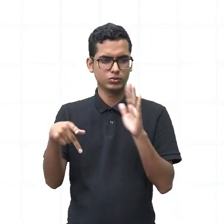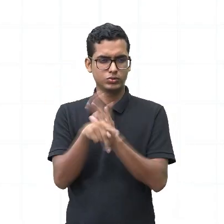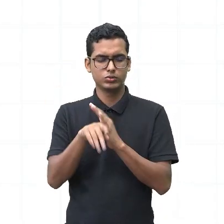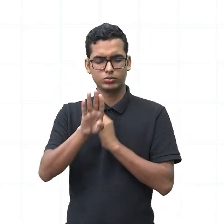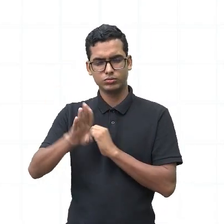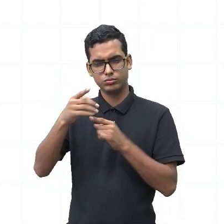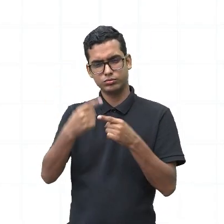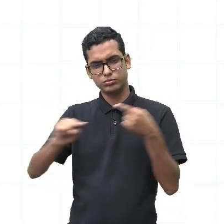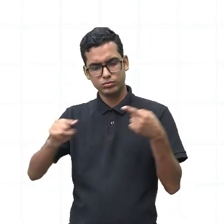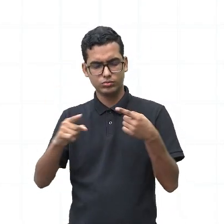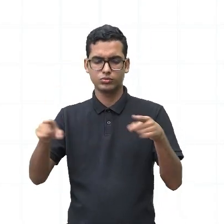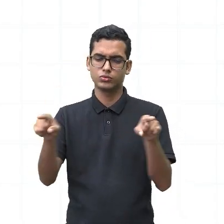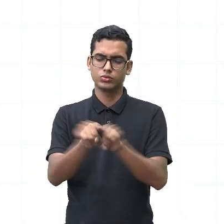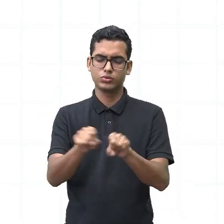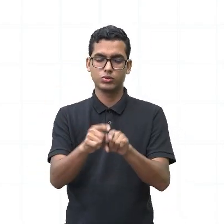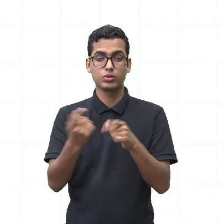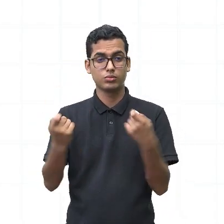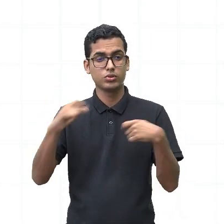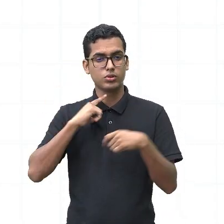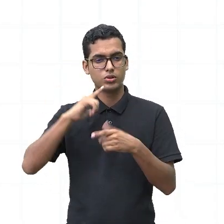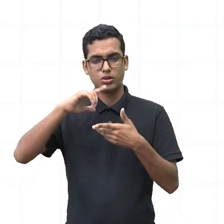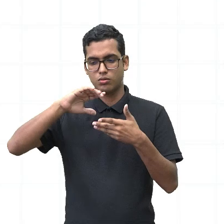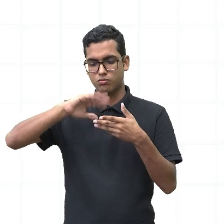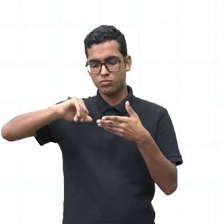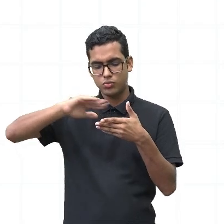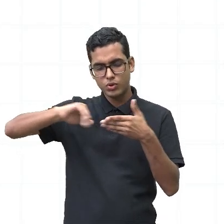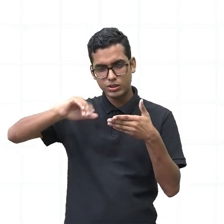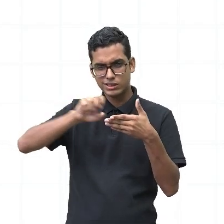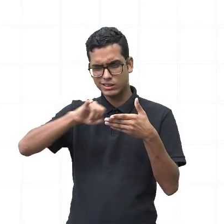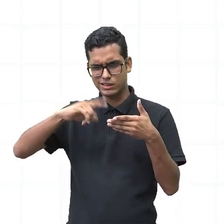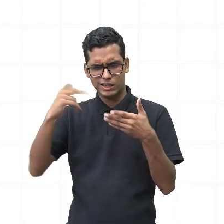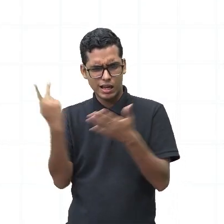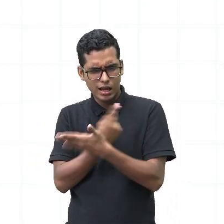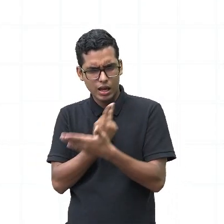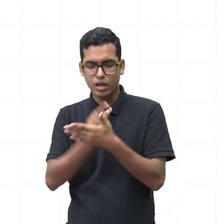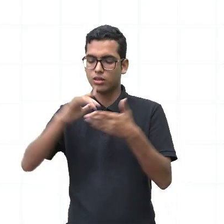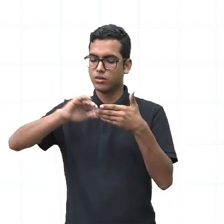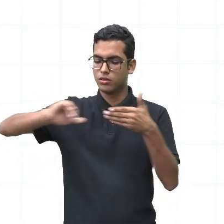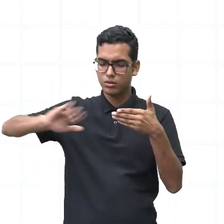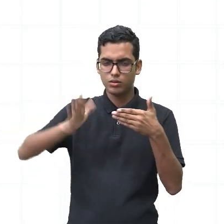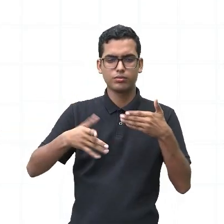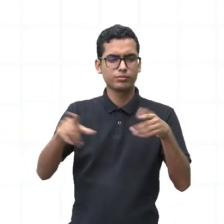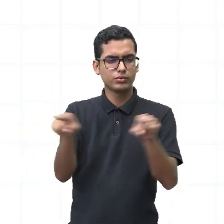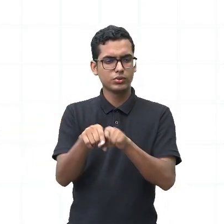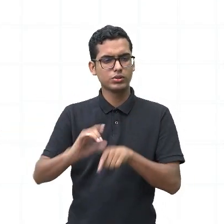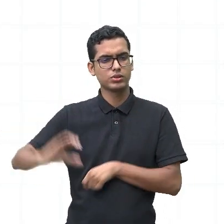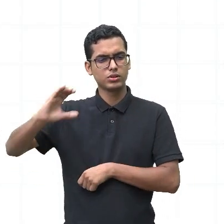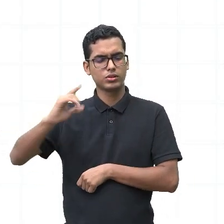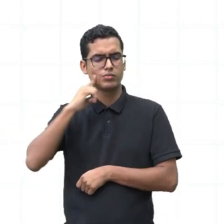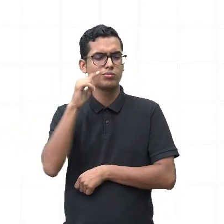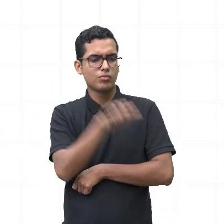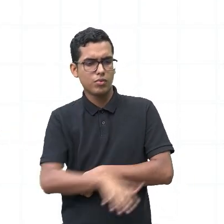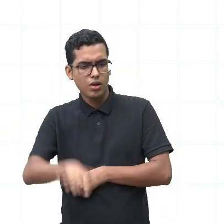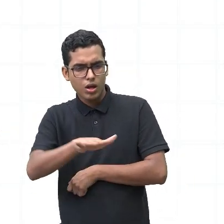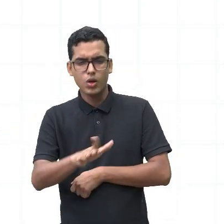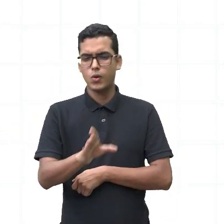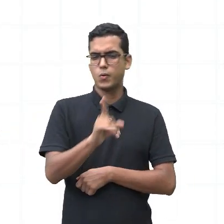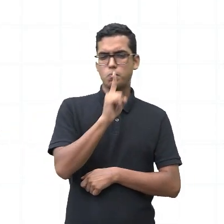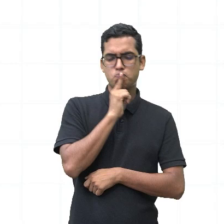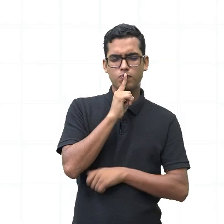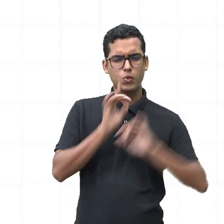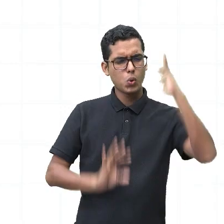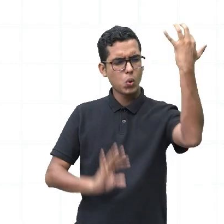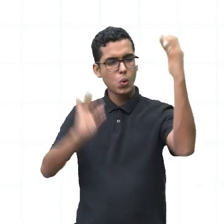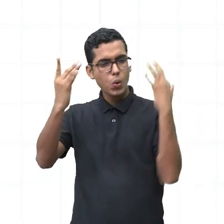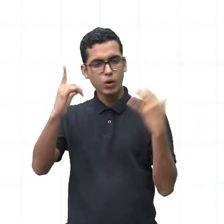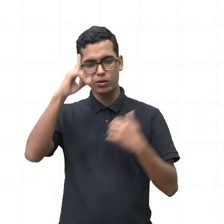correta, já vai eliminando, já serve para eliminar, tá bom? A C, a zona de silêncio, é famosa por seus fenômenos climáticos raros que afetam